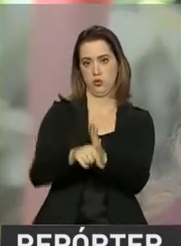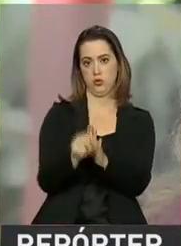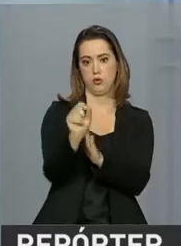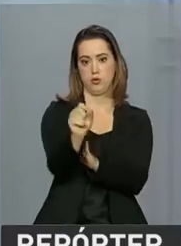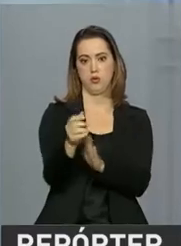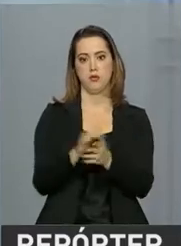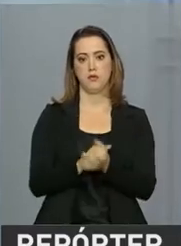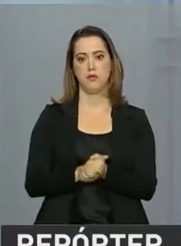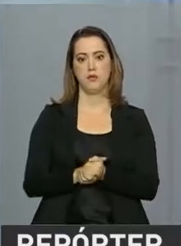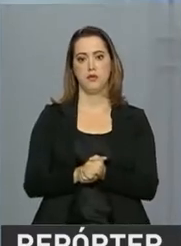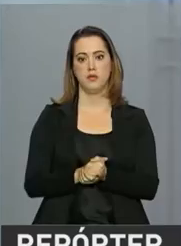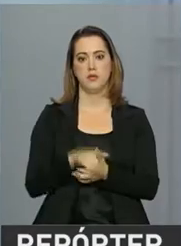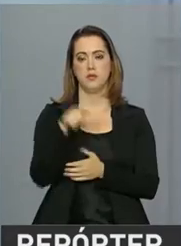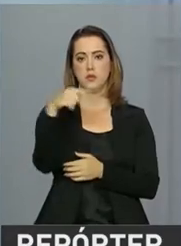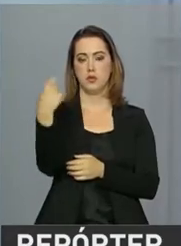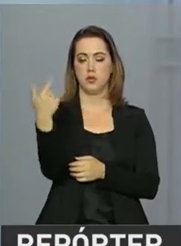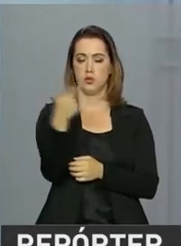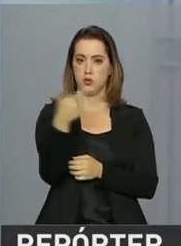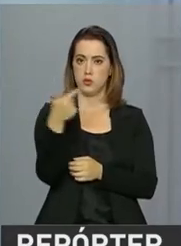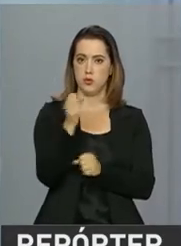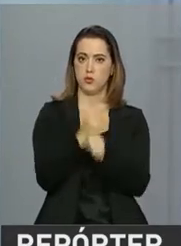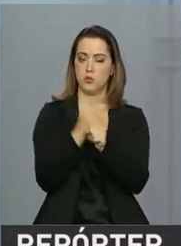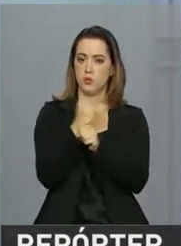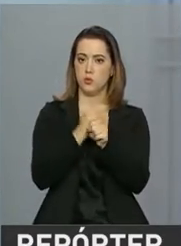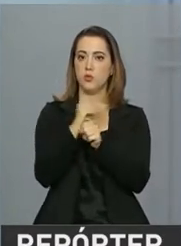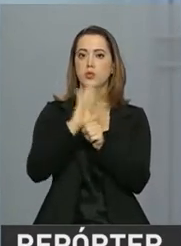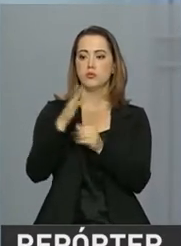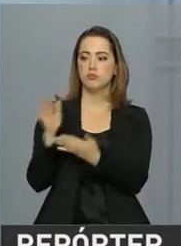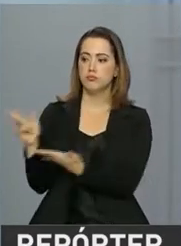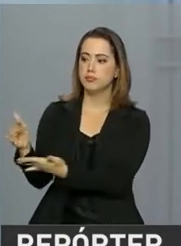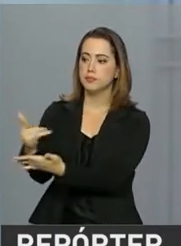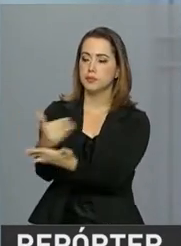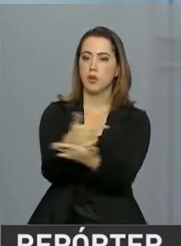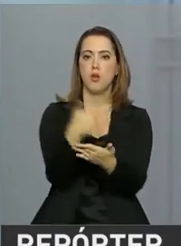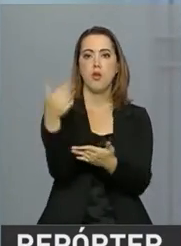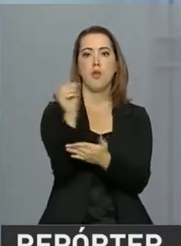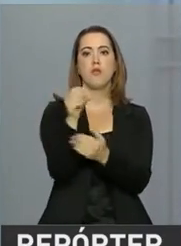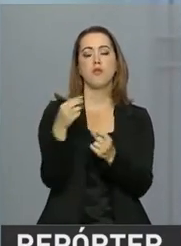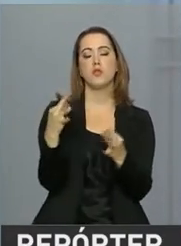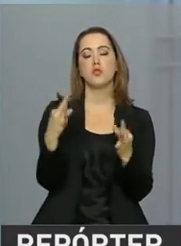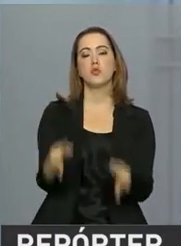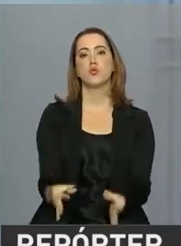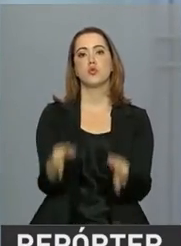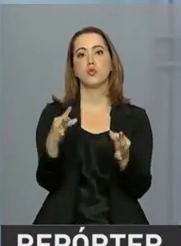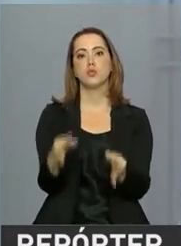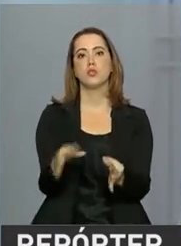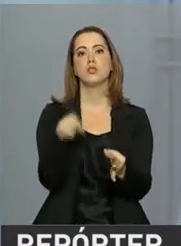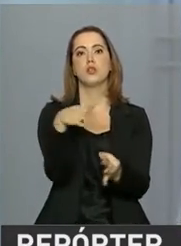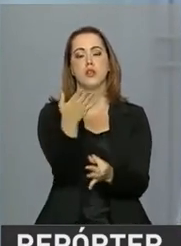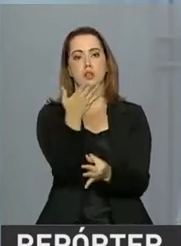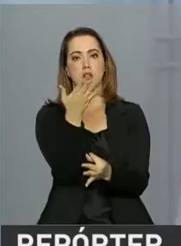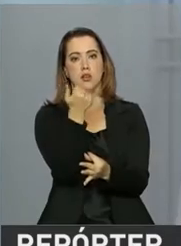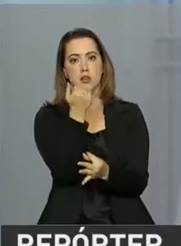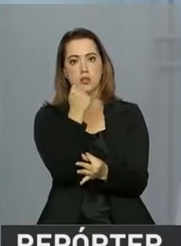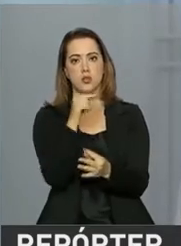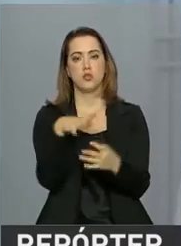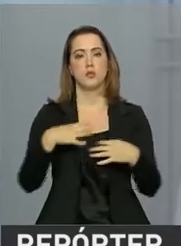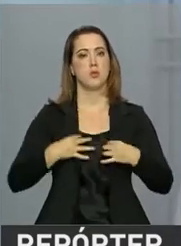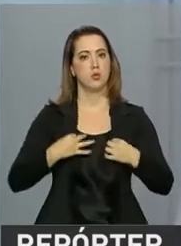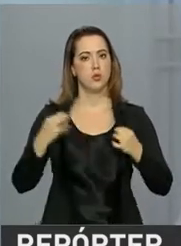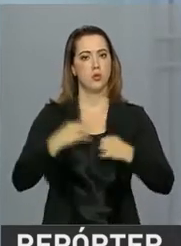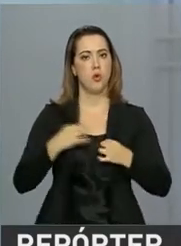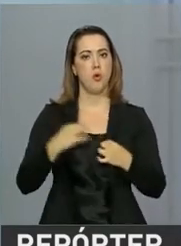sistema. Esse é o segundo ano da campanha, que já arrecadou mais de 20 toneladas de alimentos, roupas e materiais de limpeza. A expectativa é